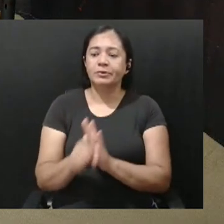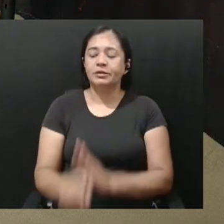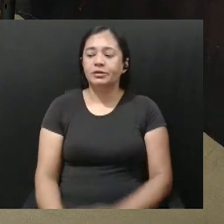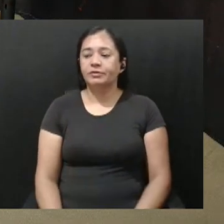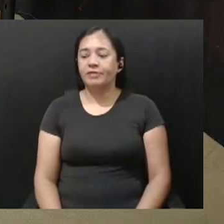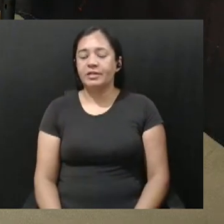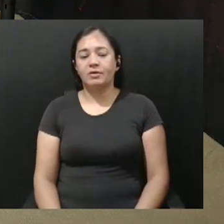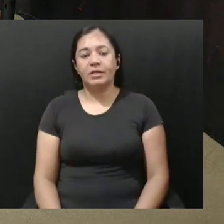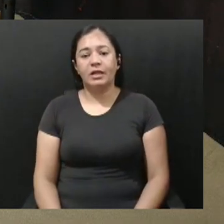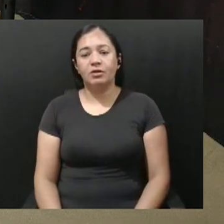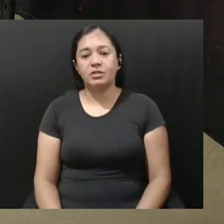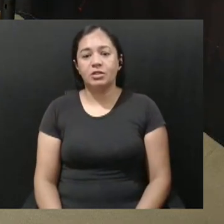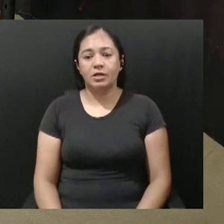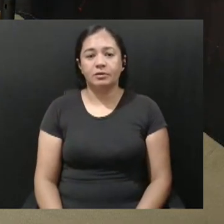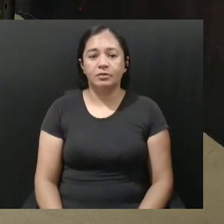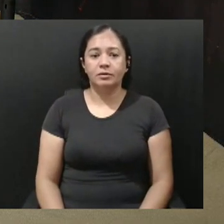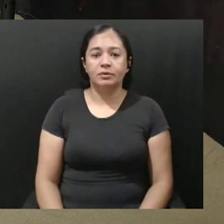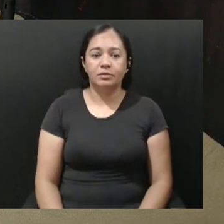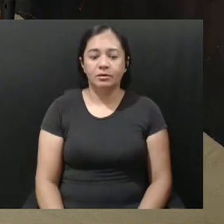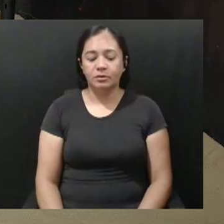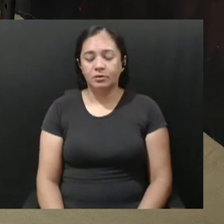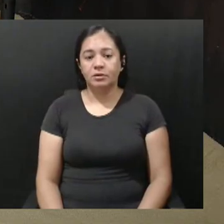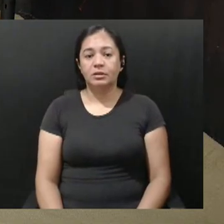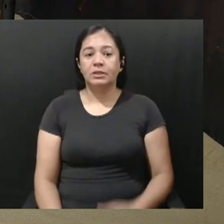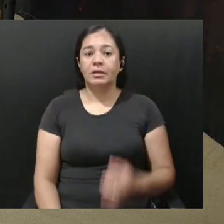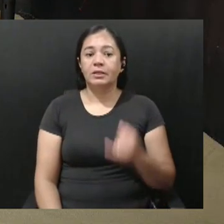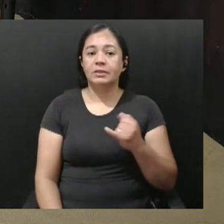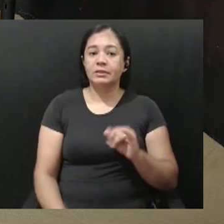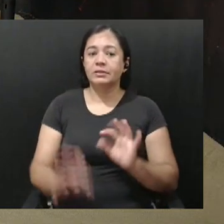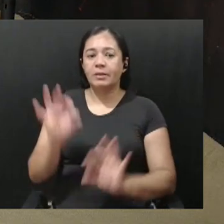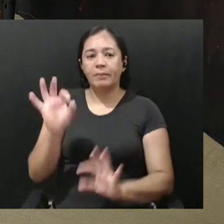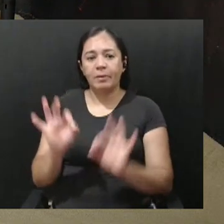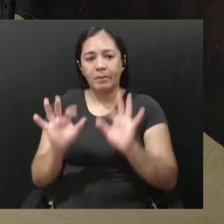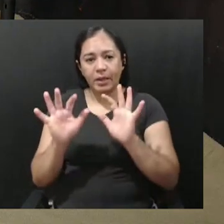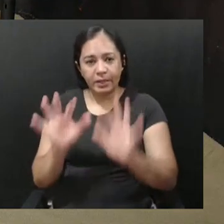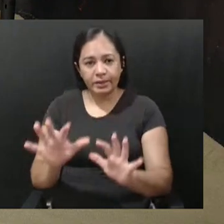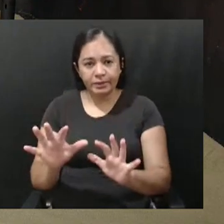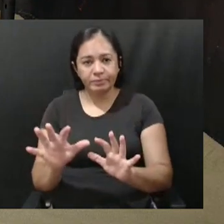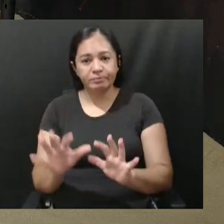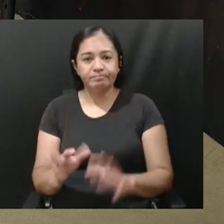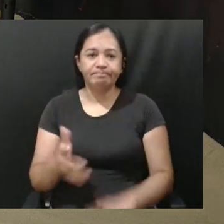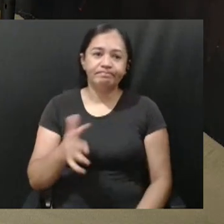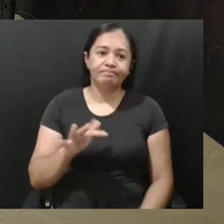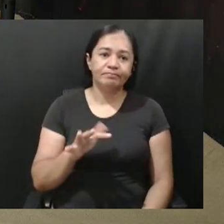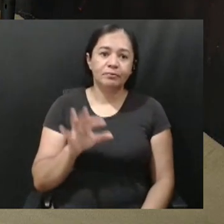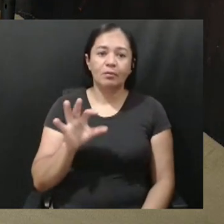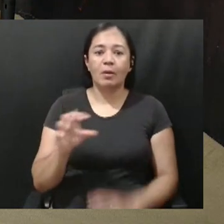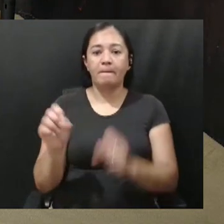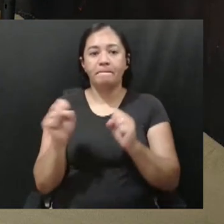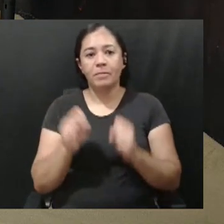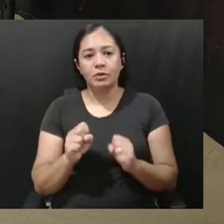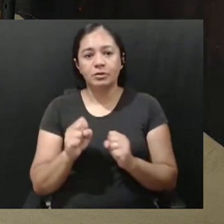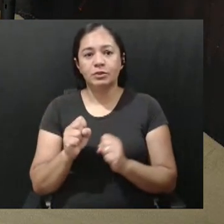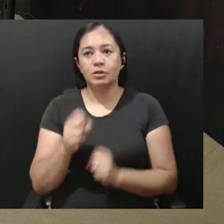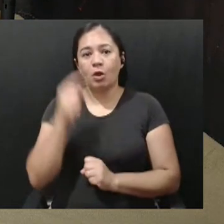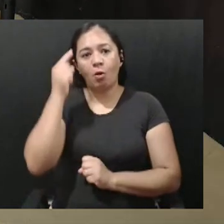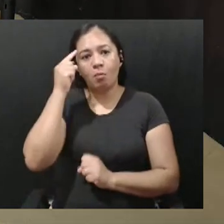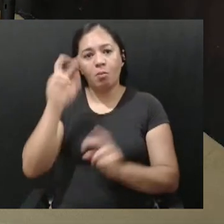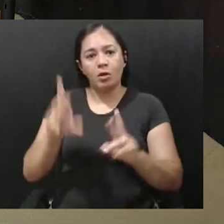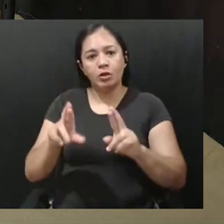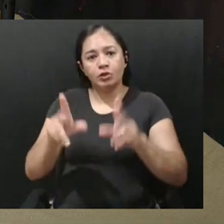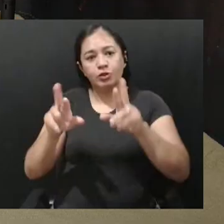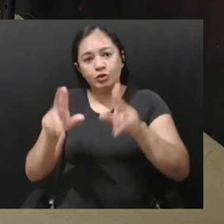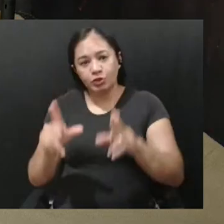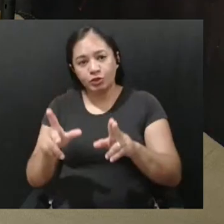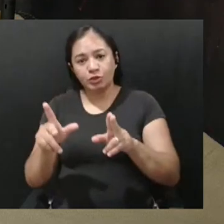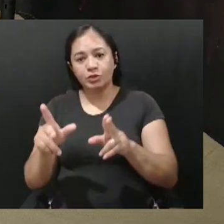tentar, se preparar para isso. Talvez isso possa ser um momento diferente, um Uhum. momento de pensar e